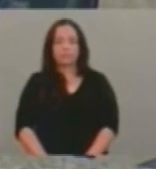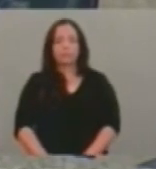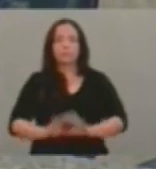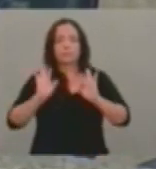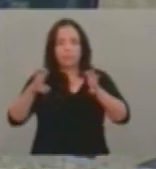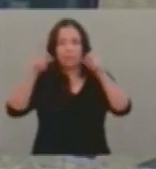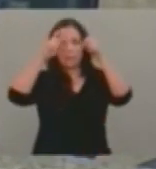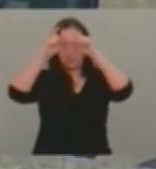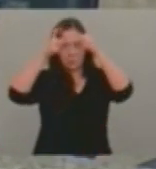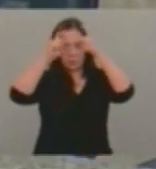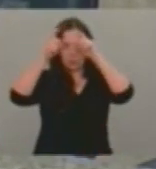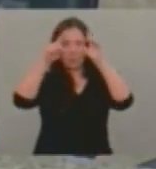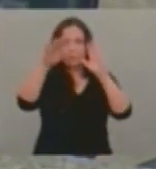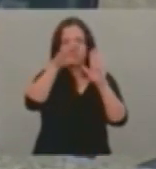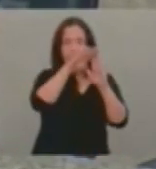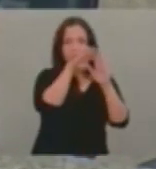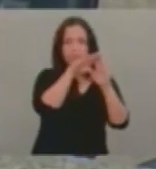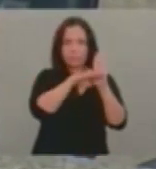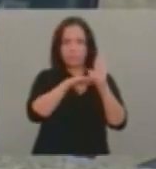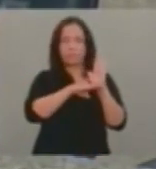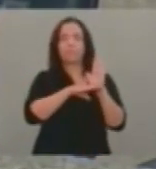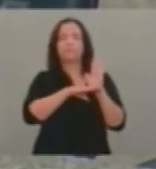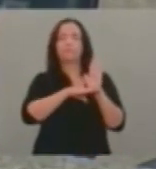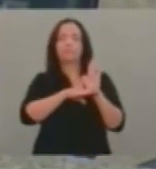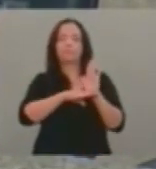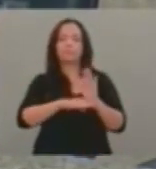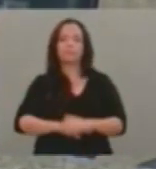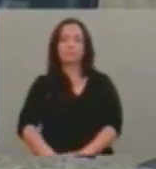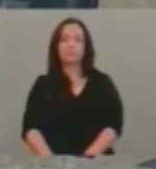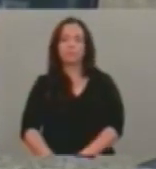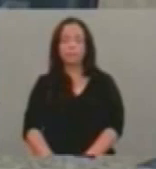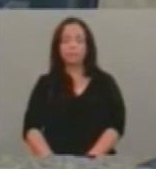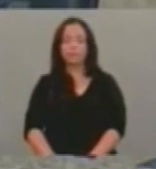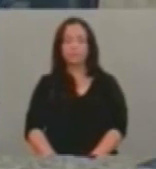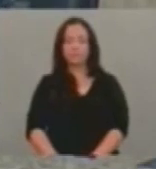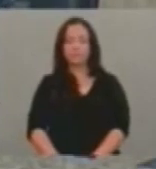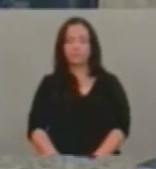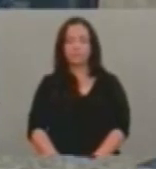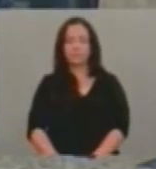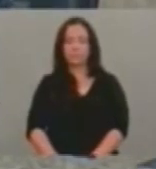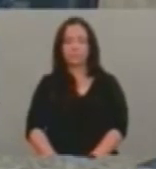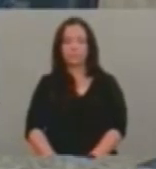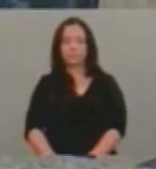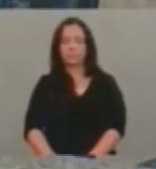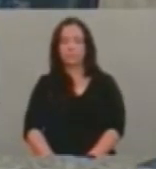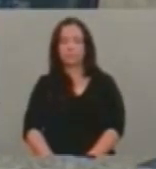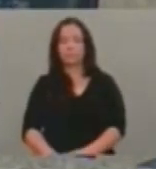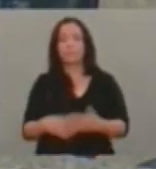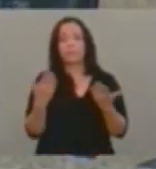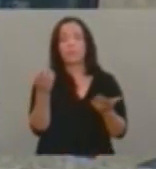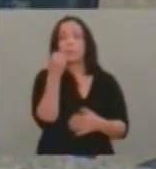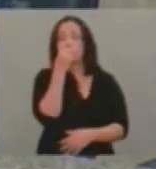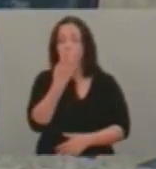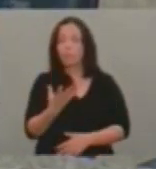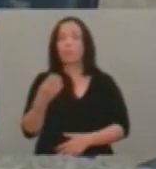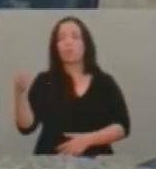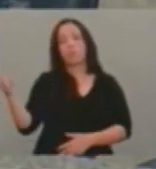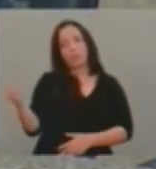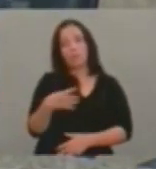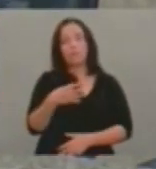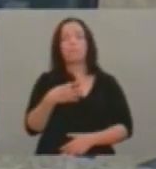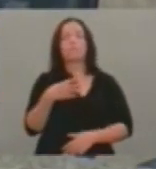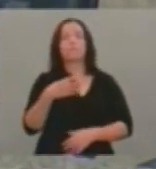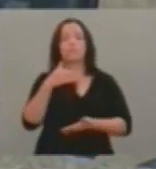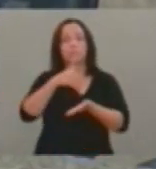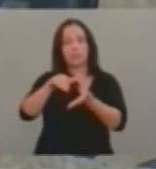algumas emendas, né, de Vossa Excelência, mas o fundamental é que o novo secretário que